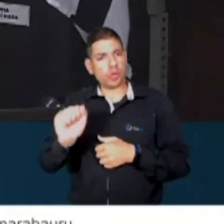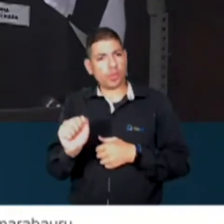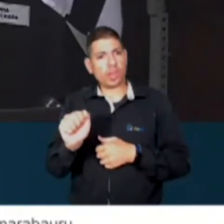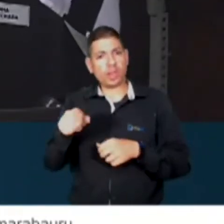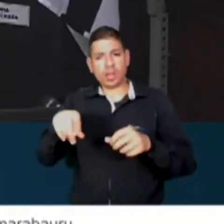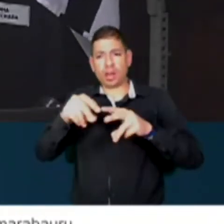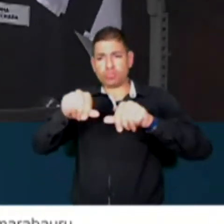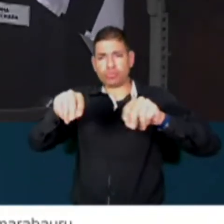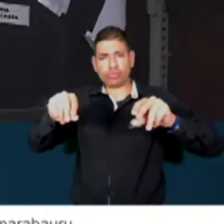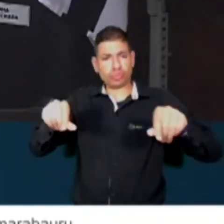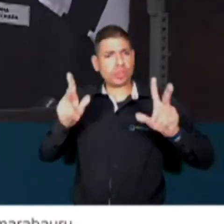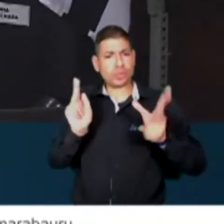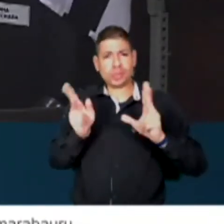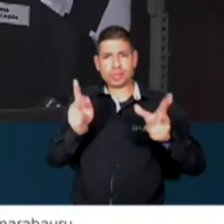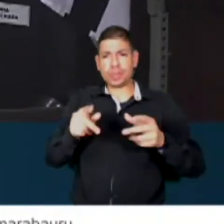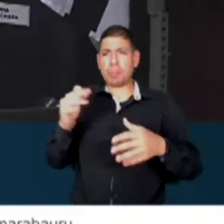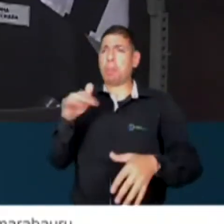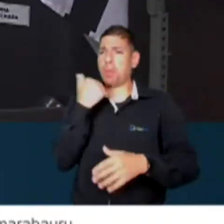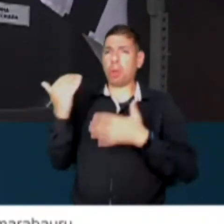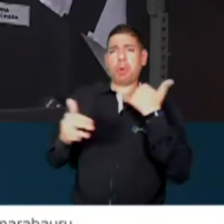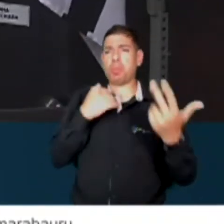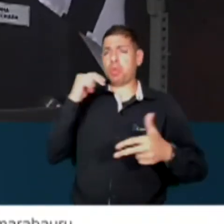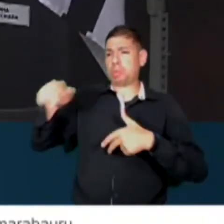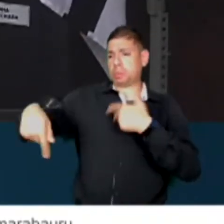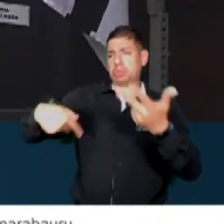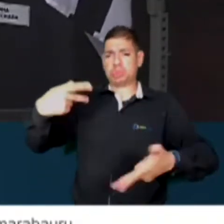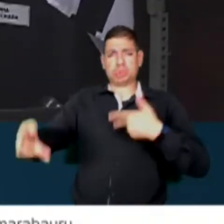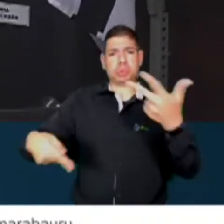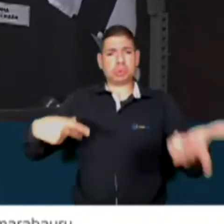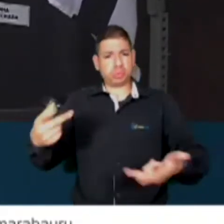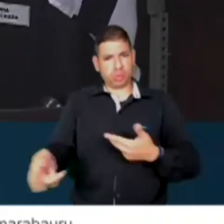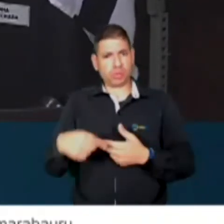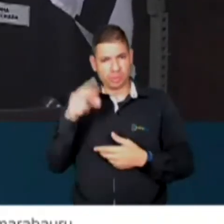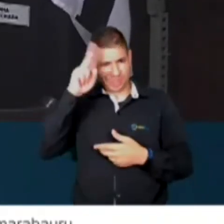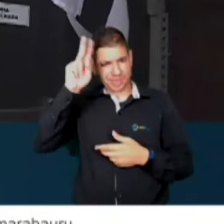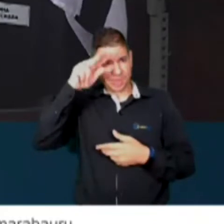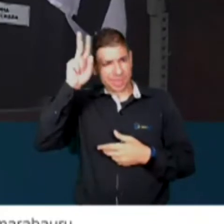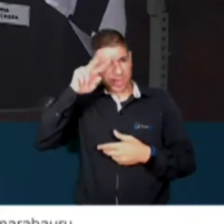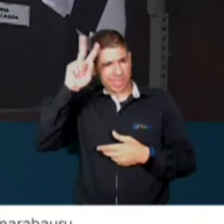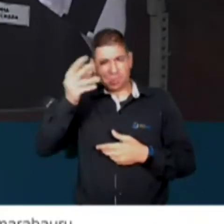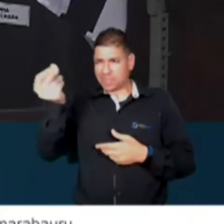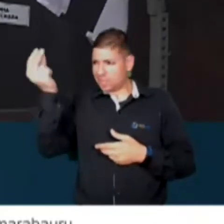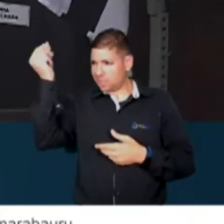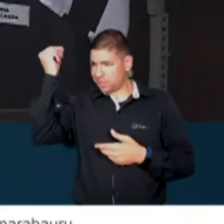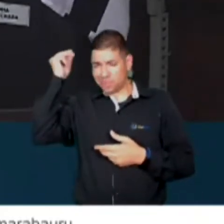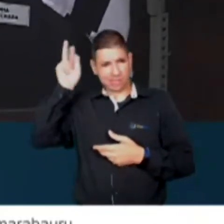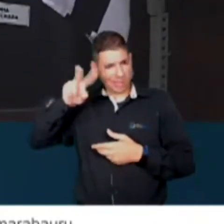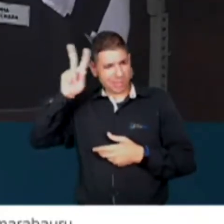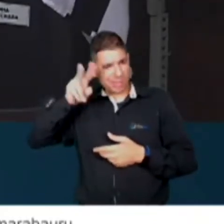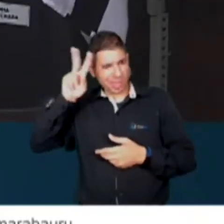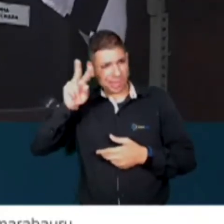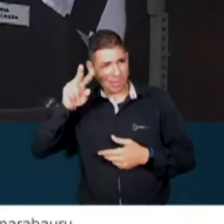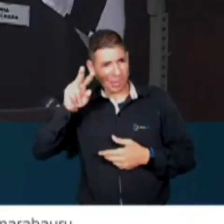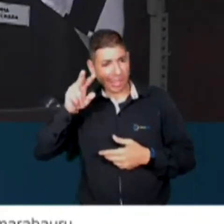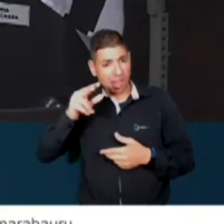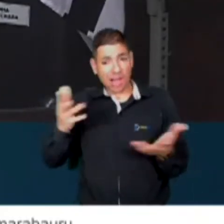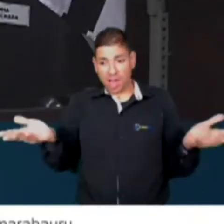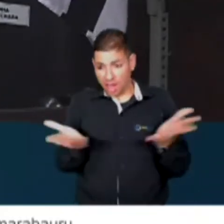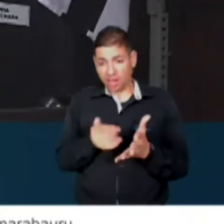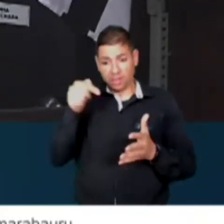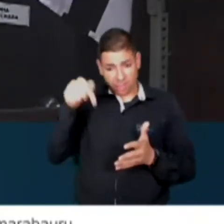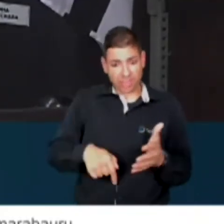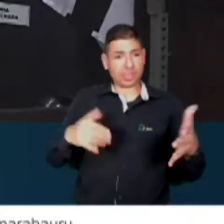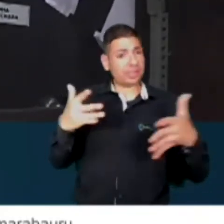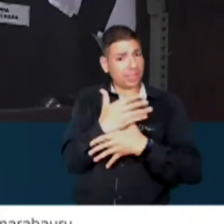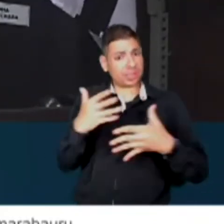dia. Senhores lembram? Mas foi um desafio para mim e para esta cidade, juntamente com aqueles